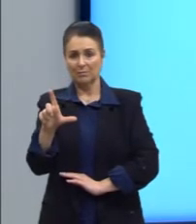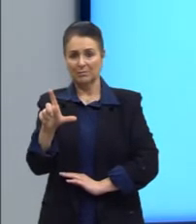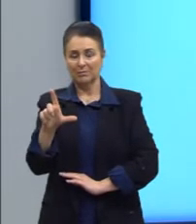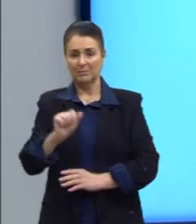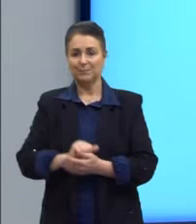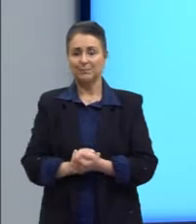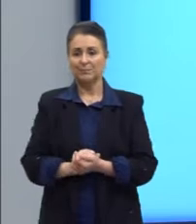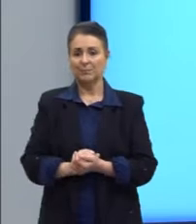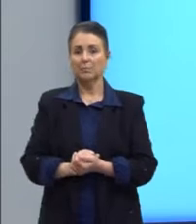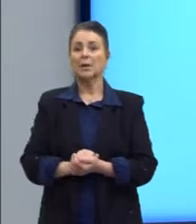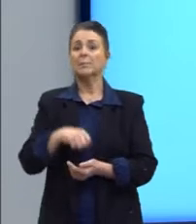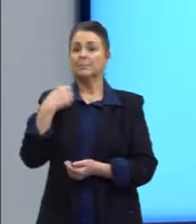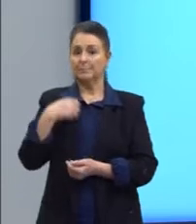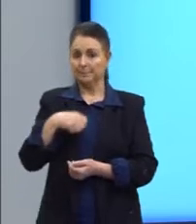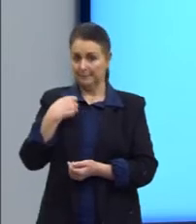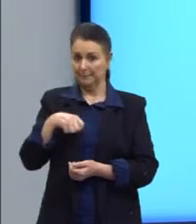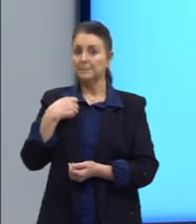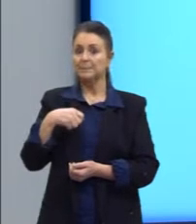Há um dever.